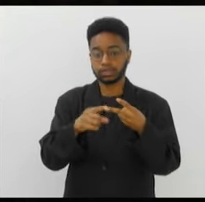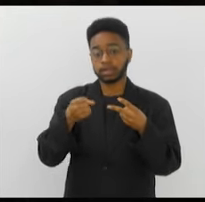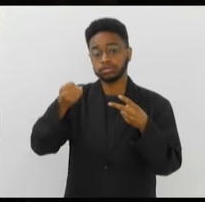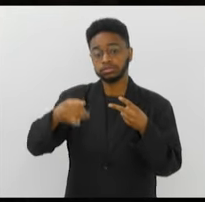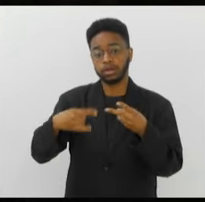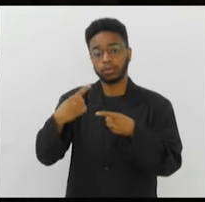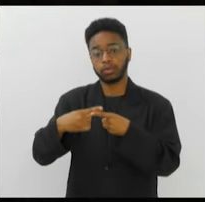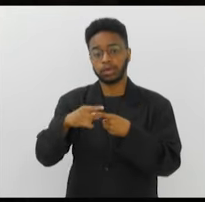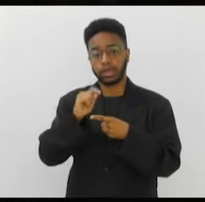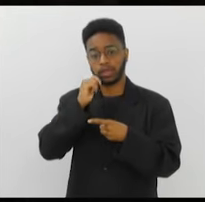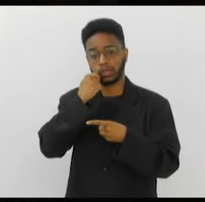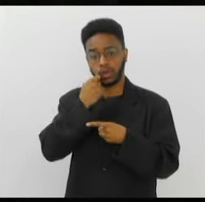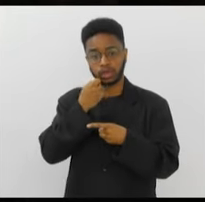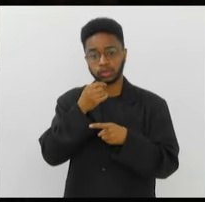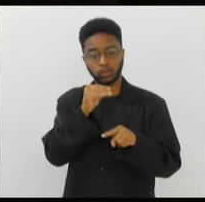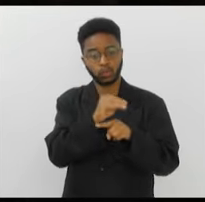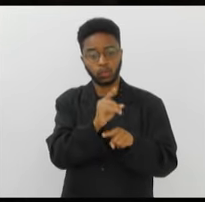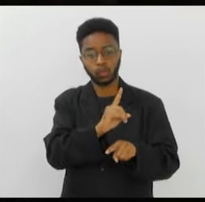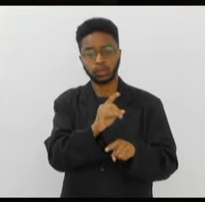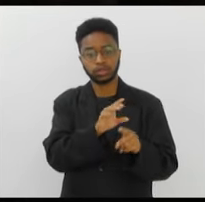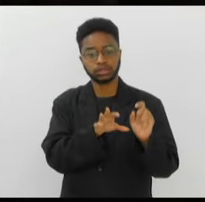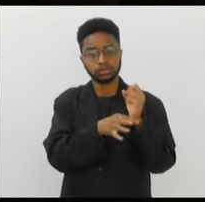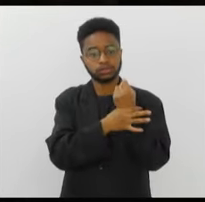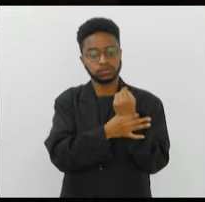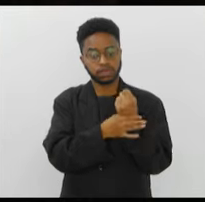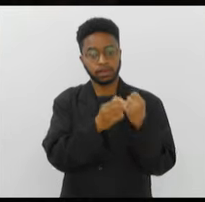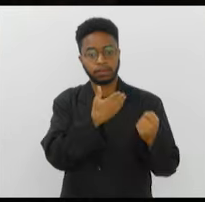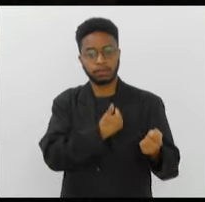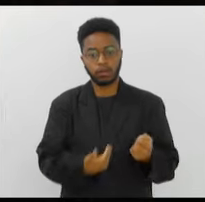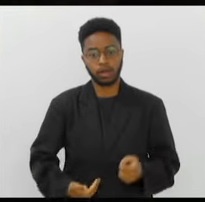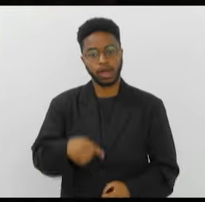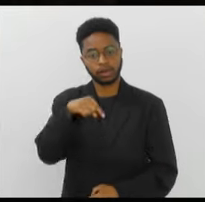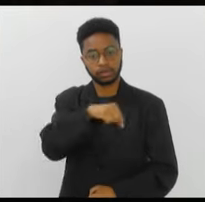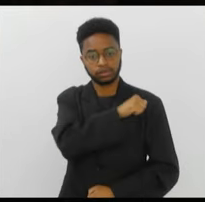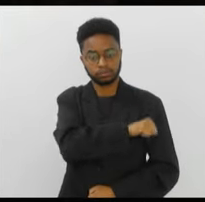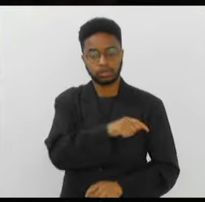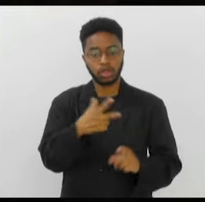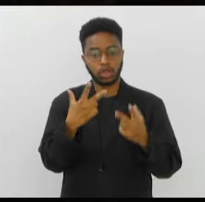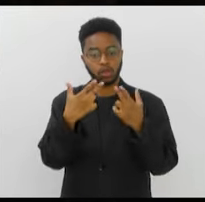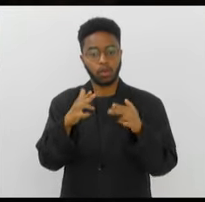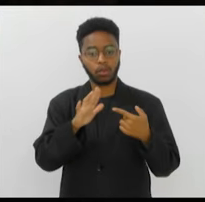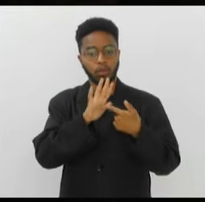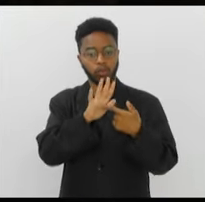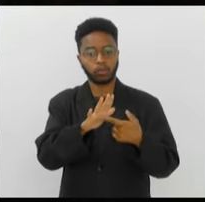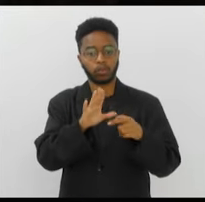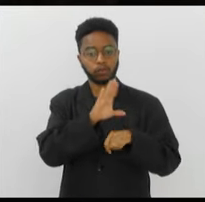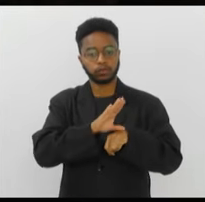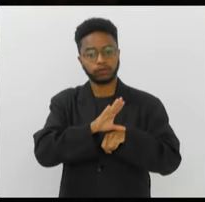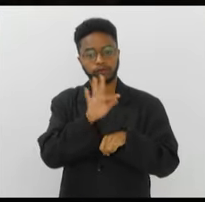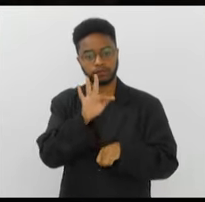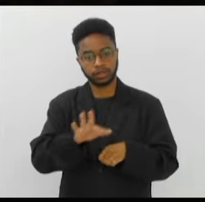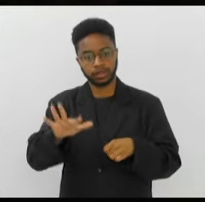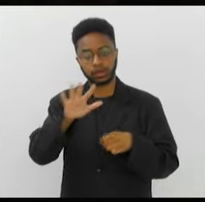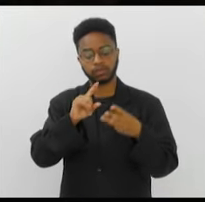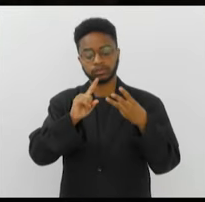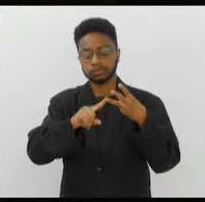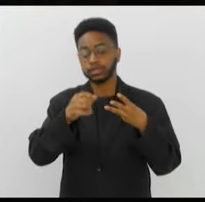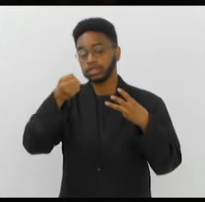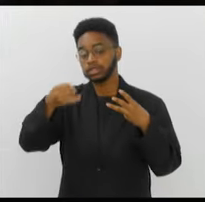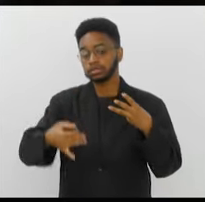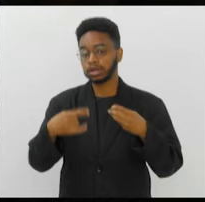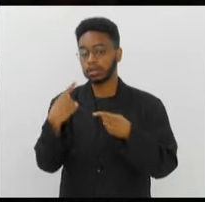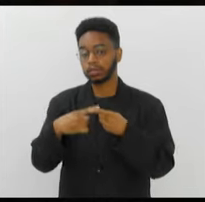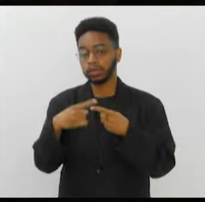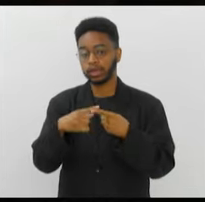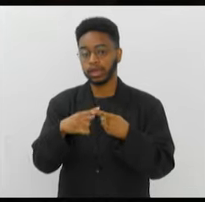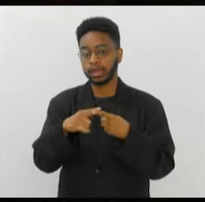toma parte na segurança pública da cidade do Rio de Janeiro, como manda a Constituição Federal, explicar por que Eduardo Paes